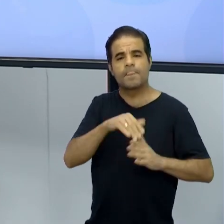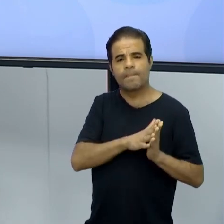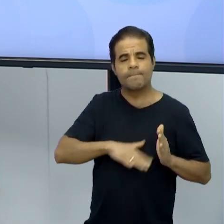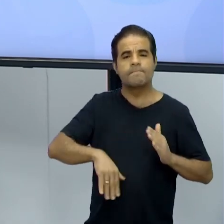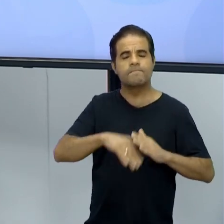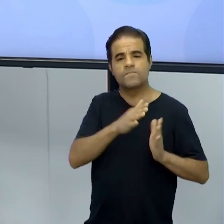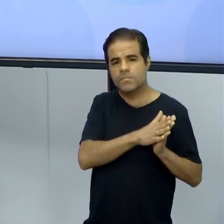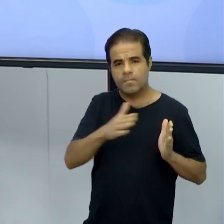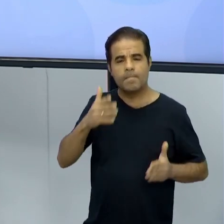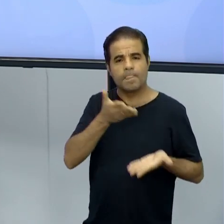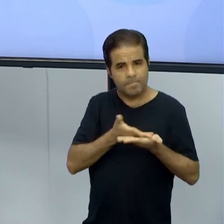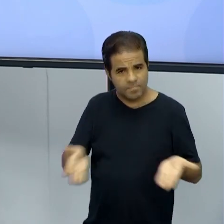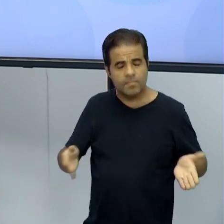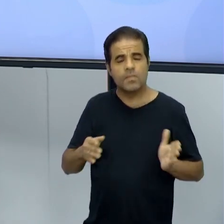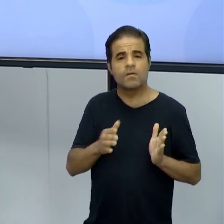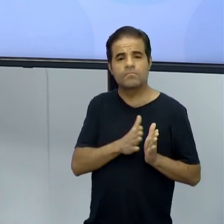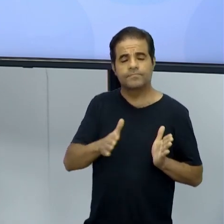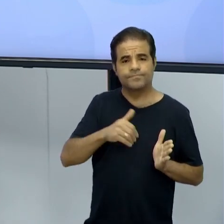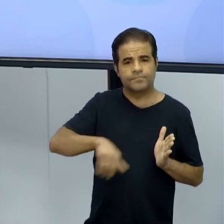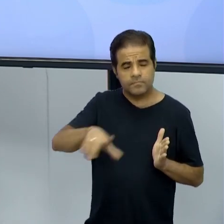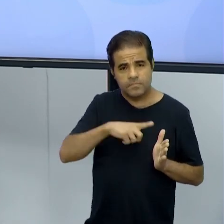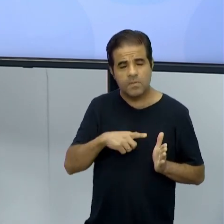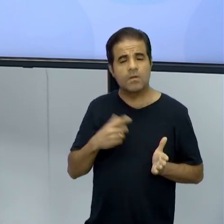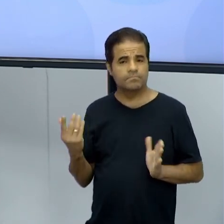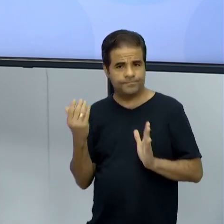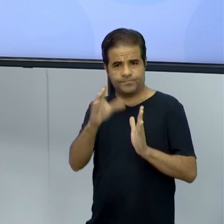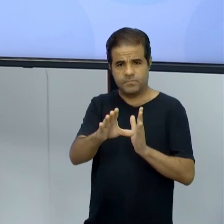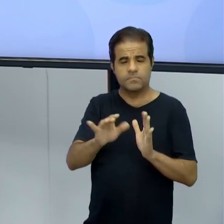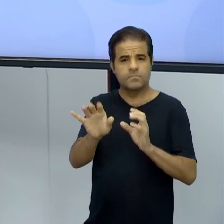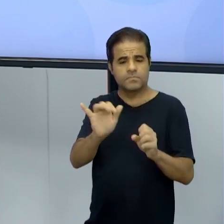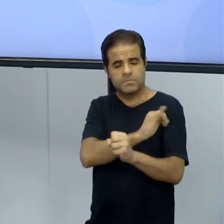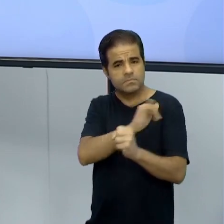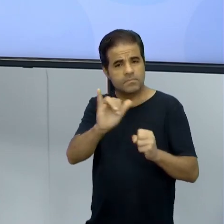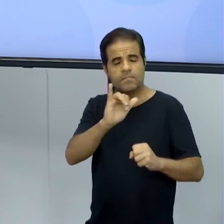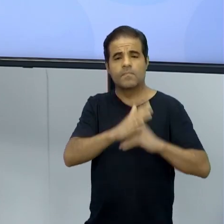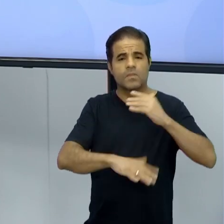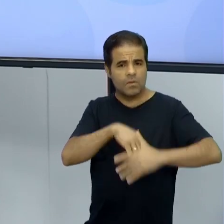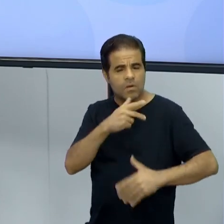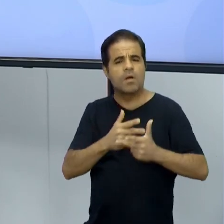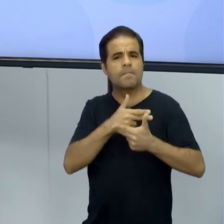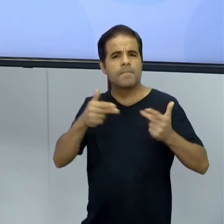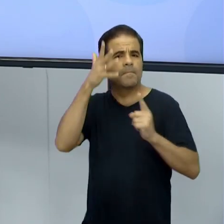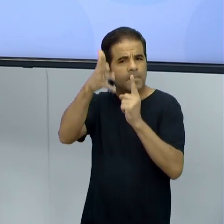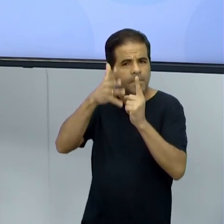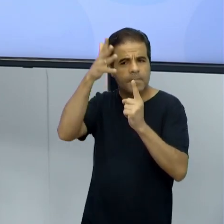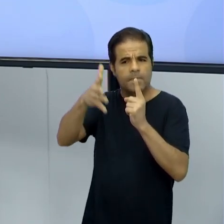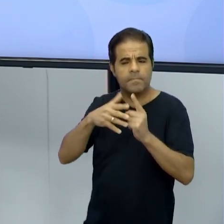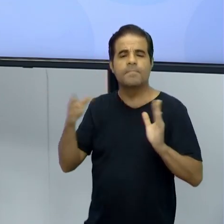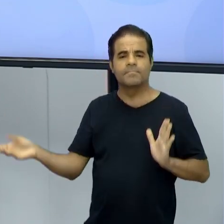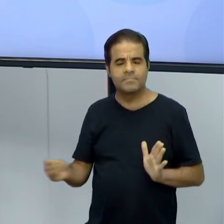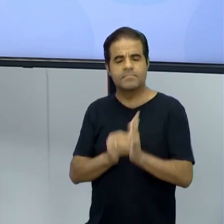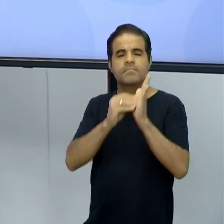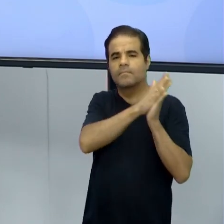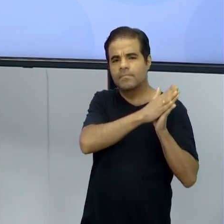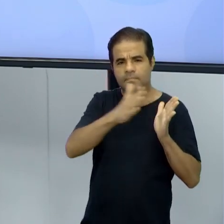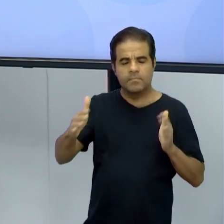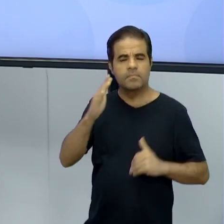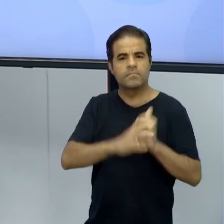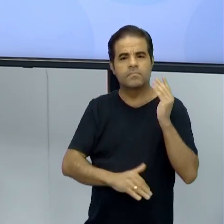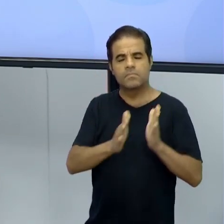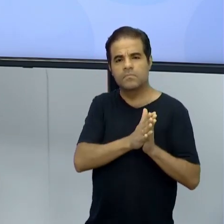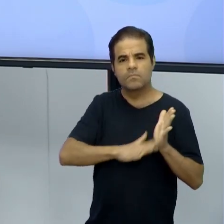Gente, pesquisa esse cara, Ariano Suassuna, maravilhoso. Joga no YouTube, ele tem muita coisa bacana, tem umas palestras dele maravilhosas. Tem uma fala dele que é bem legal, que é